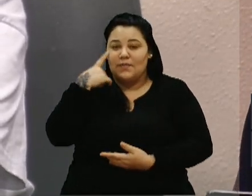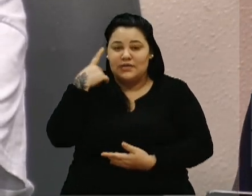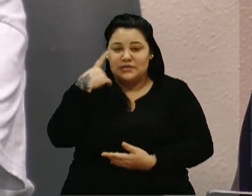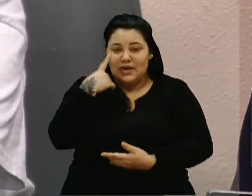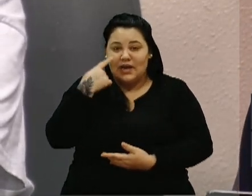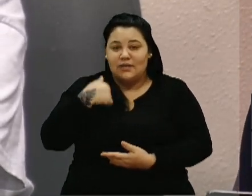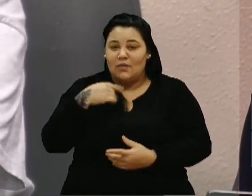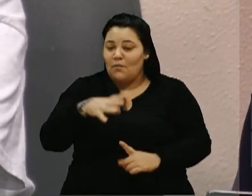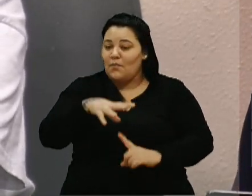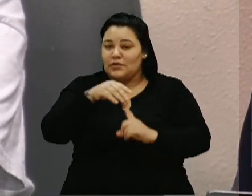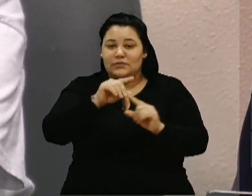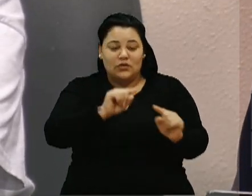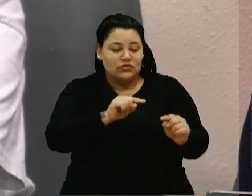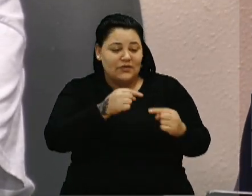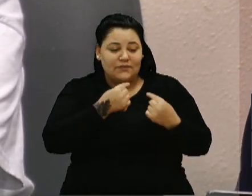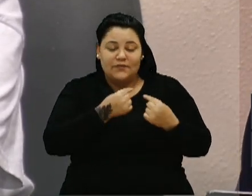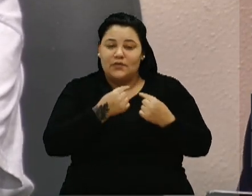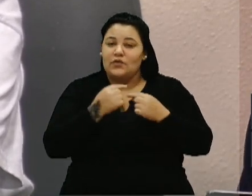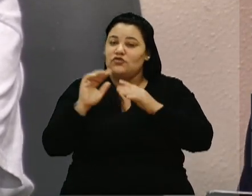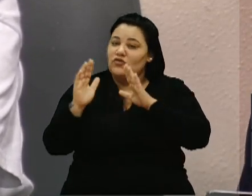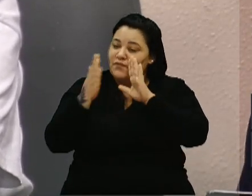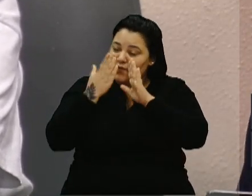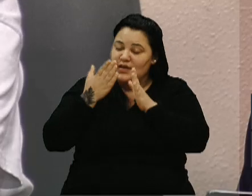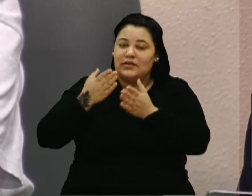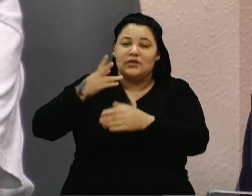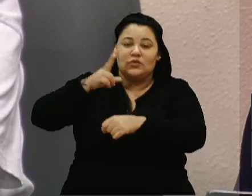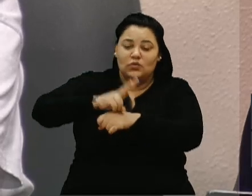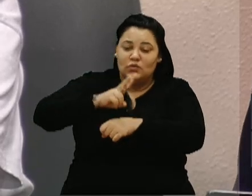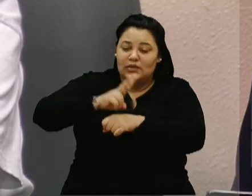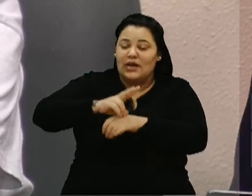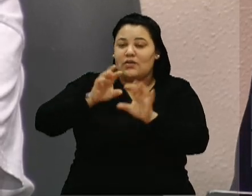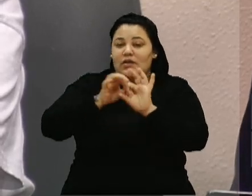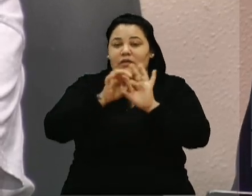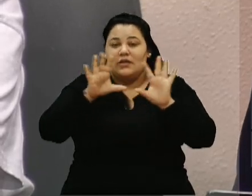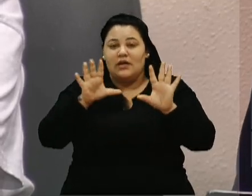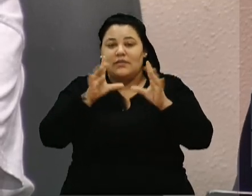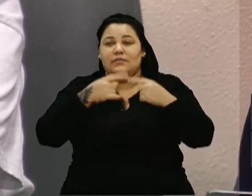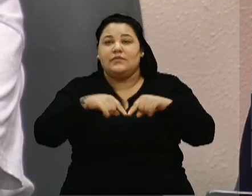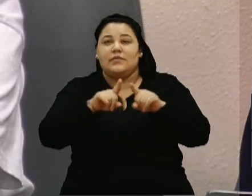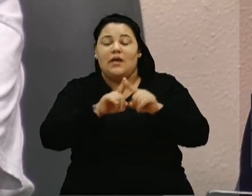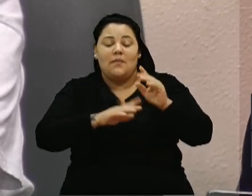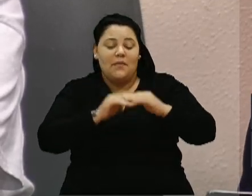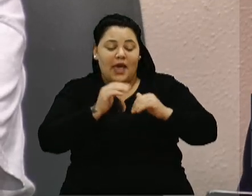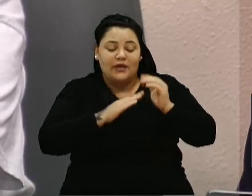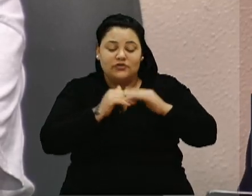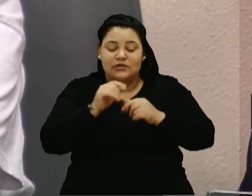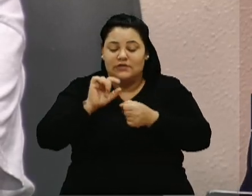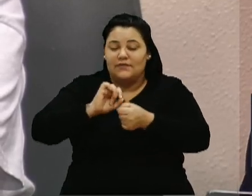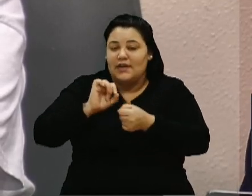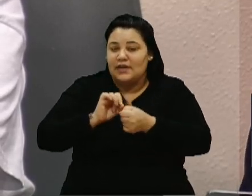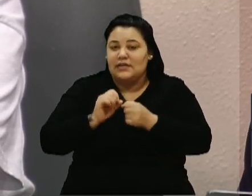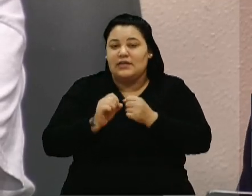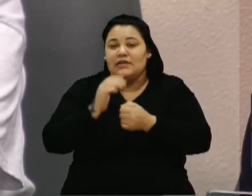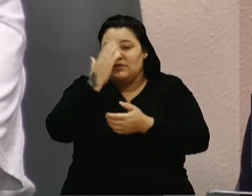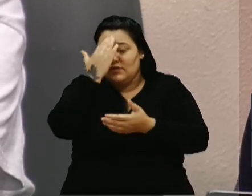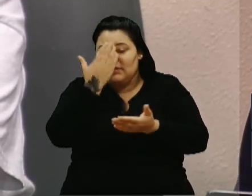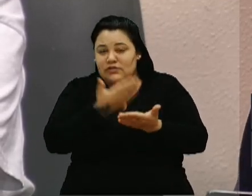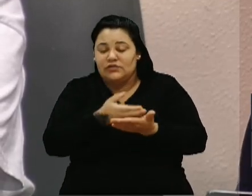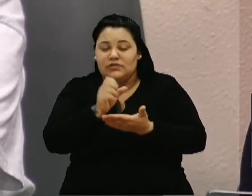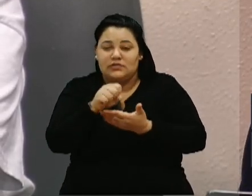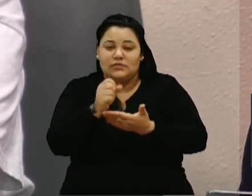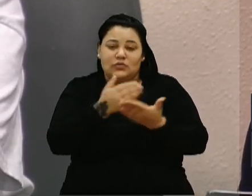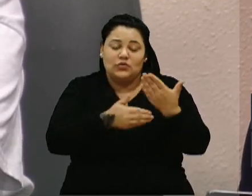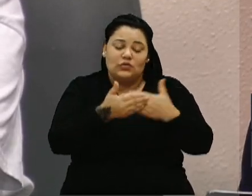principais desafios enfrentados na efetivação do cuidado em liberdade, práticas realizadas, produzidas e inventadas por